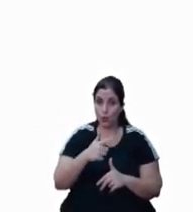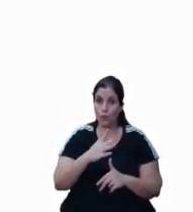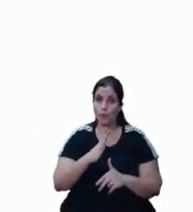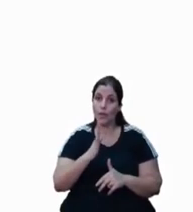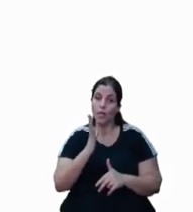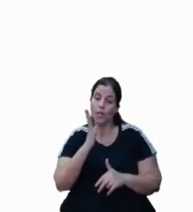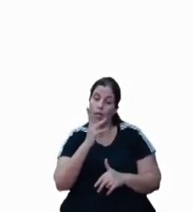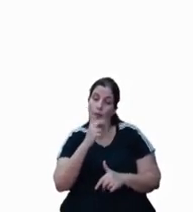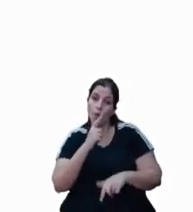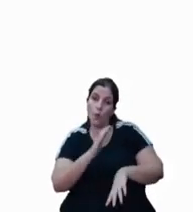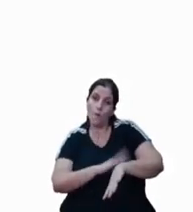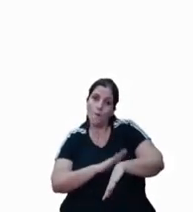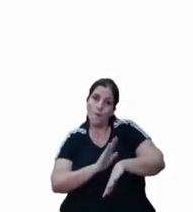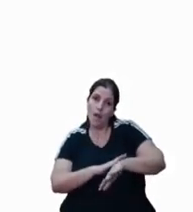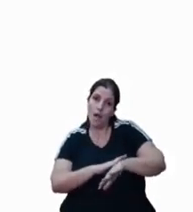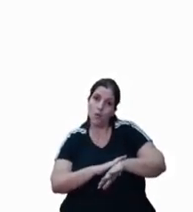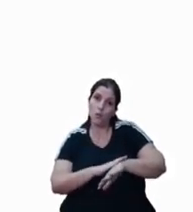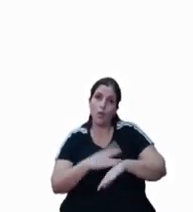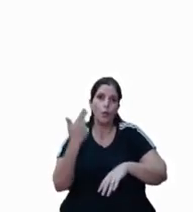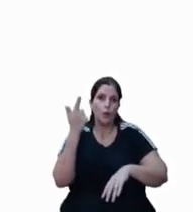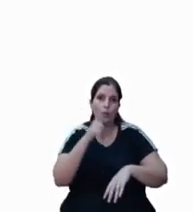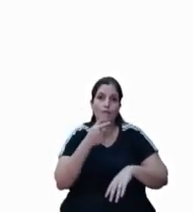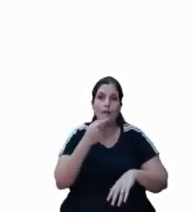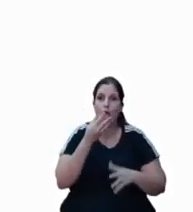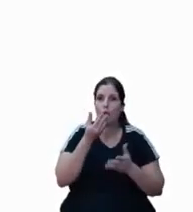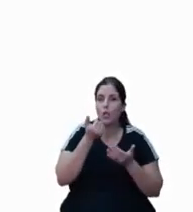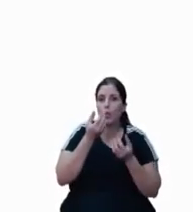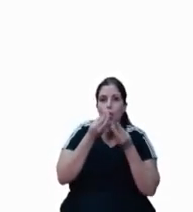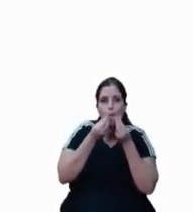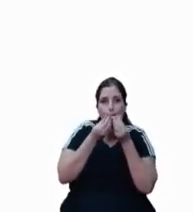nos braços com acometimento da fala e deglutição.